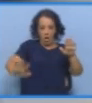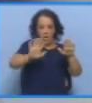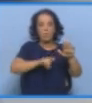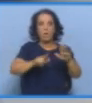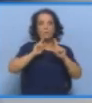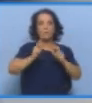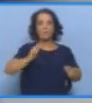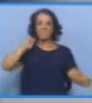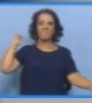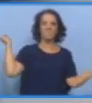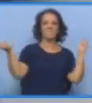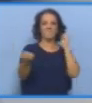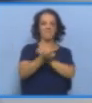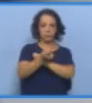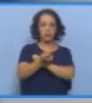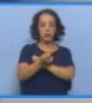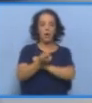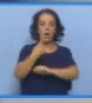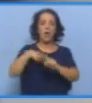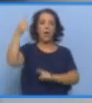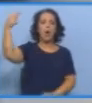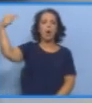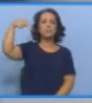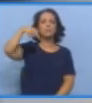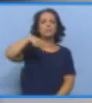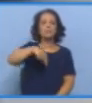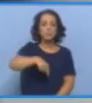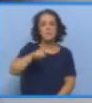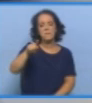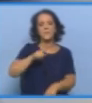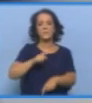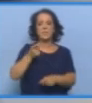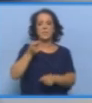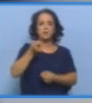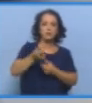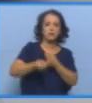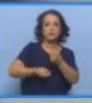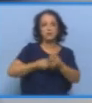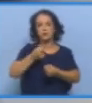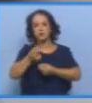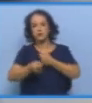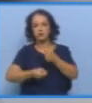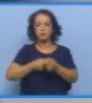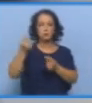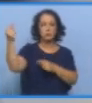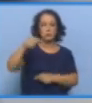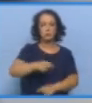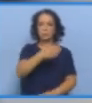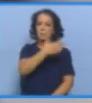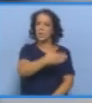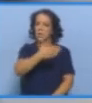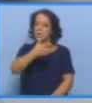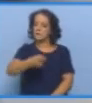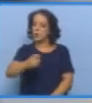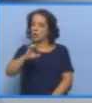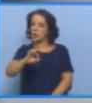percurso progressivo, que chegou mais ou menos, na minha leitura, mais ou menos aí por 1981, e